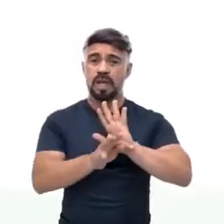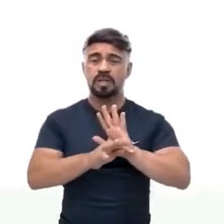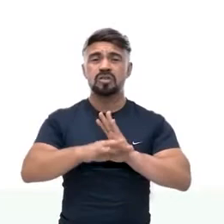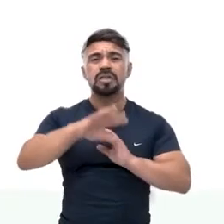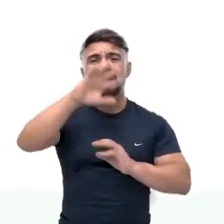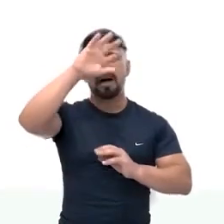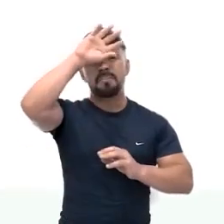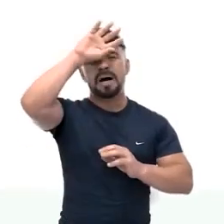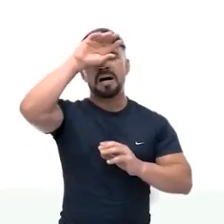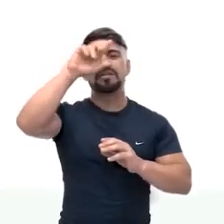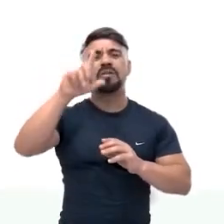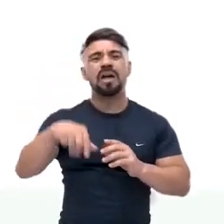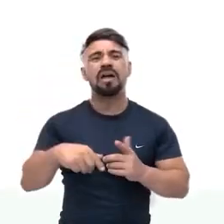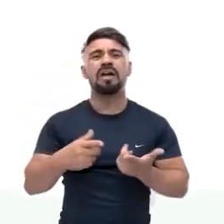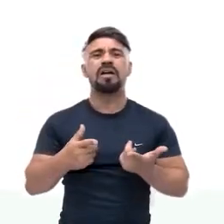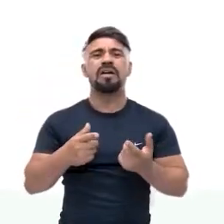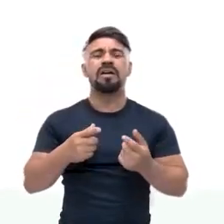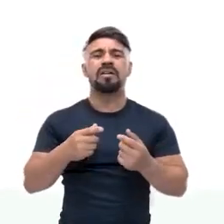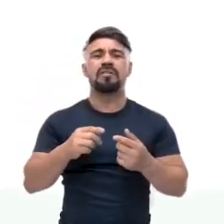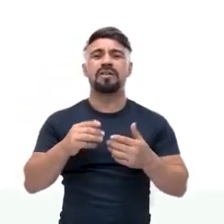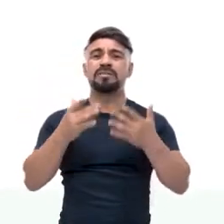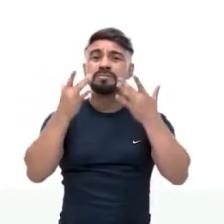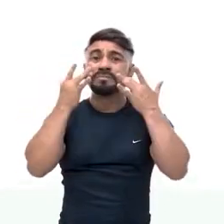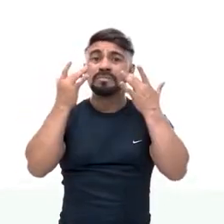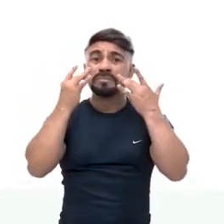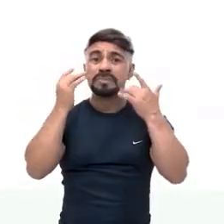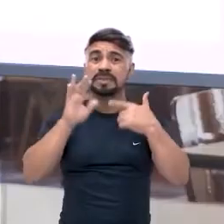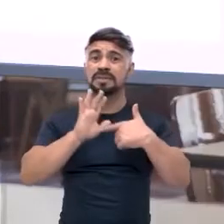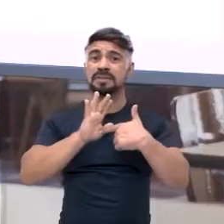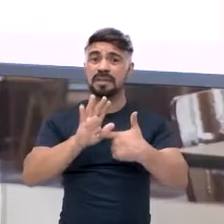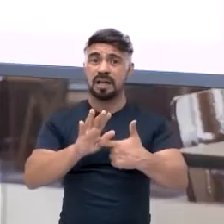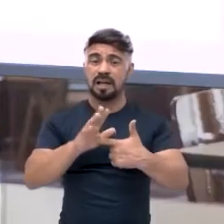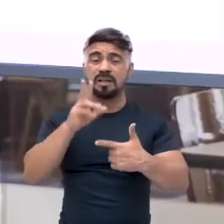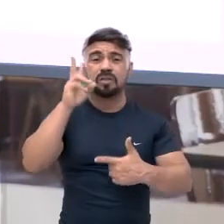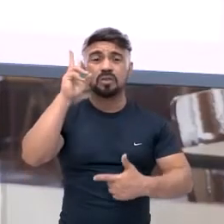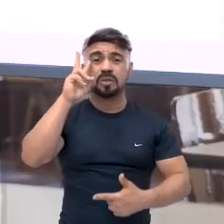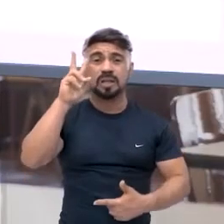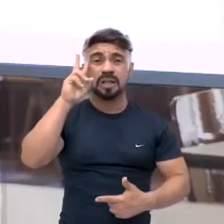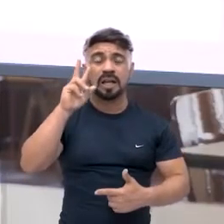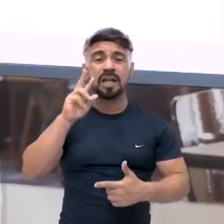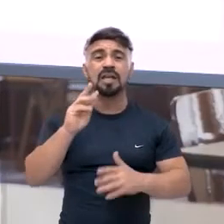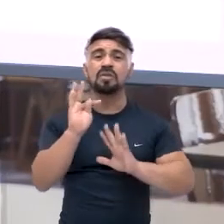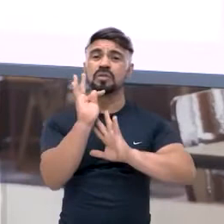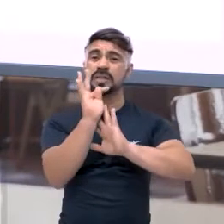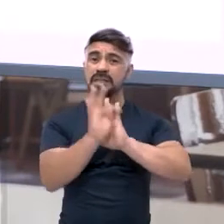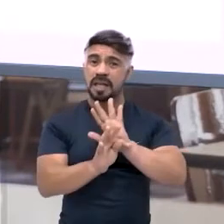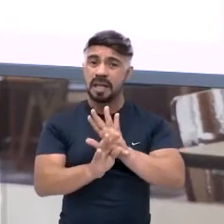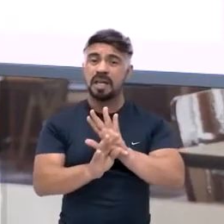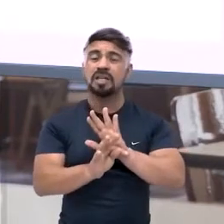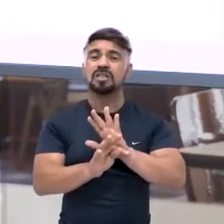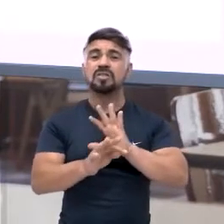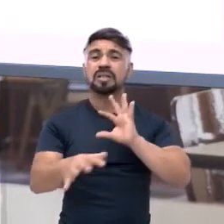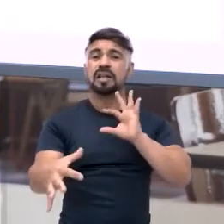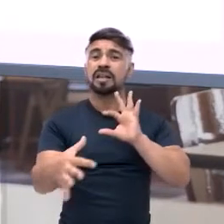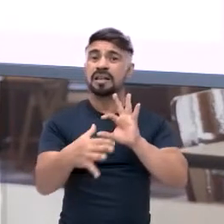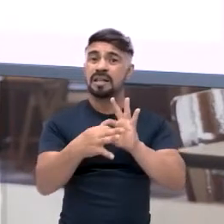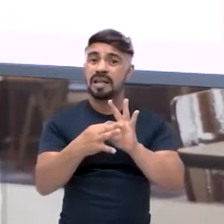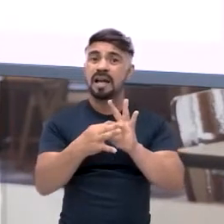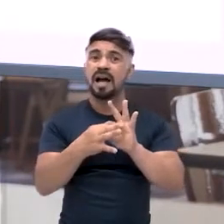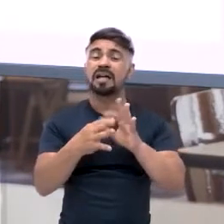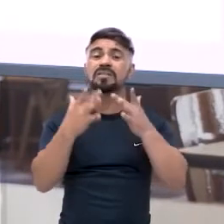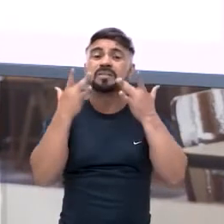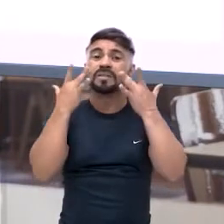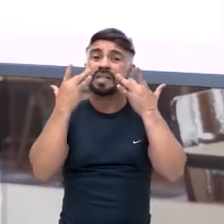texto dramático é um texto feito para ser encenado. Lembra, o texto dramático tem uma